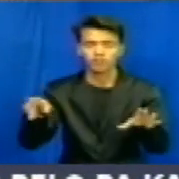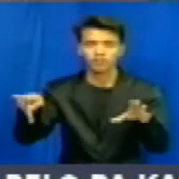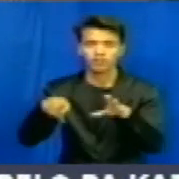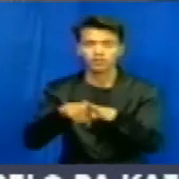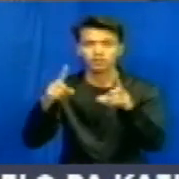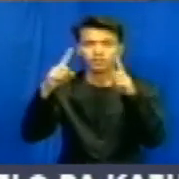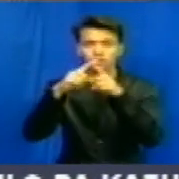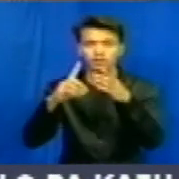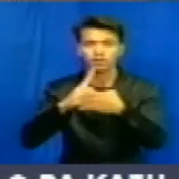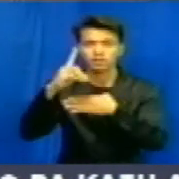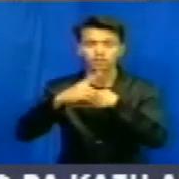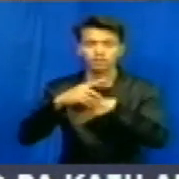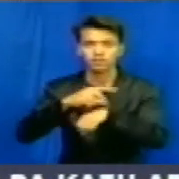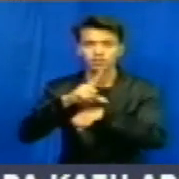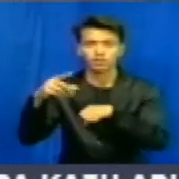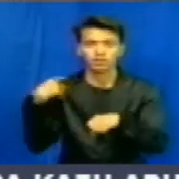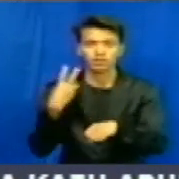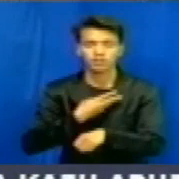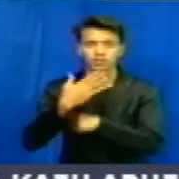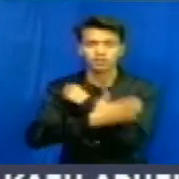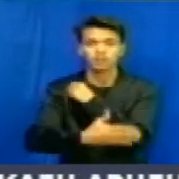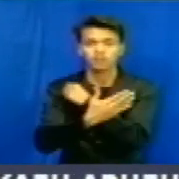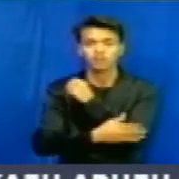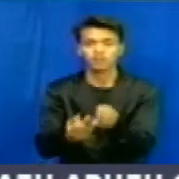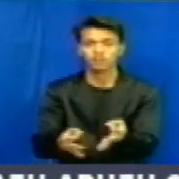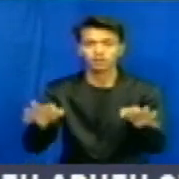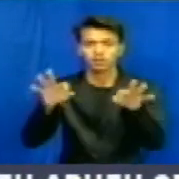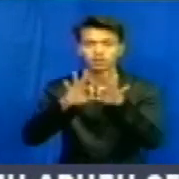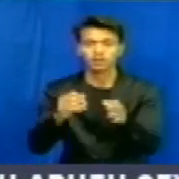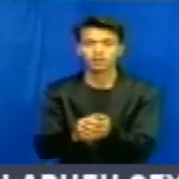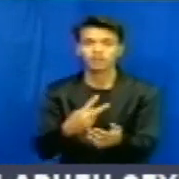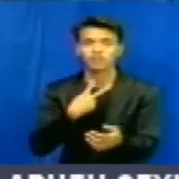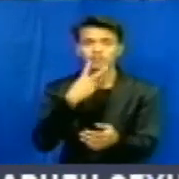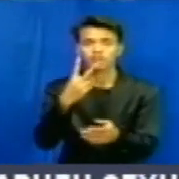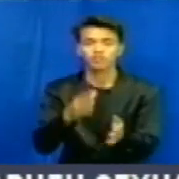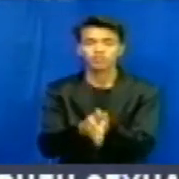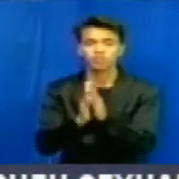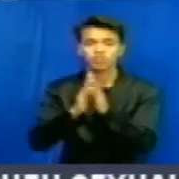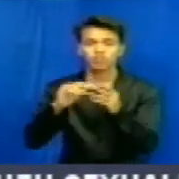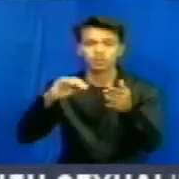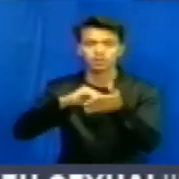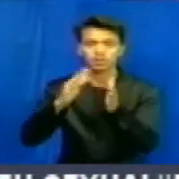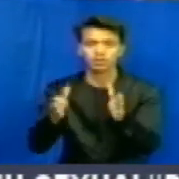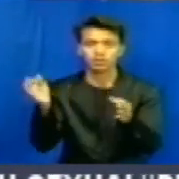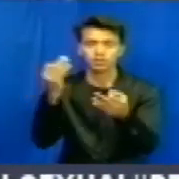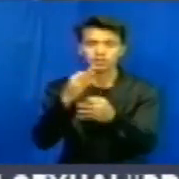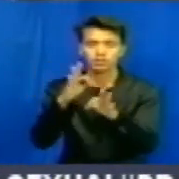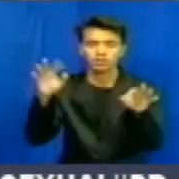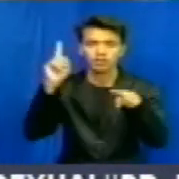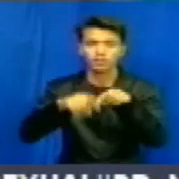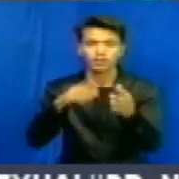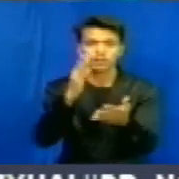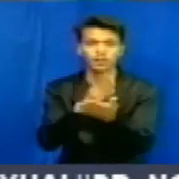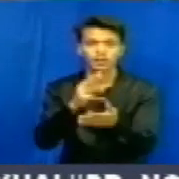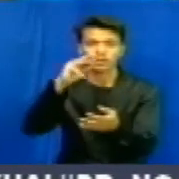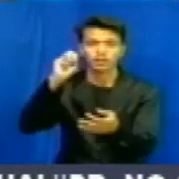ba desenvolvimento nasional ita ni rai ni importante tenis. Orador Zeca Suarez motiva estudante finalista sira atu labele para det iha banku